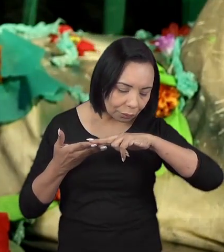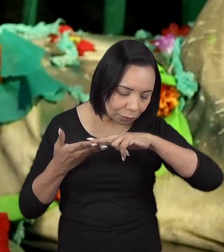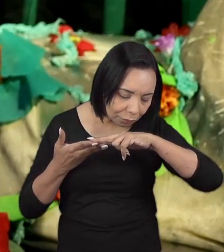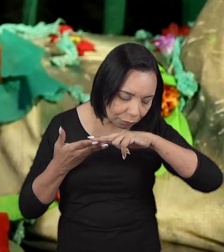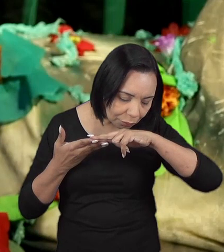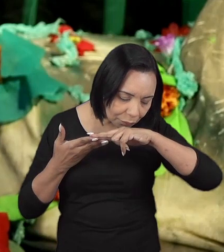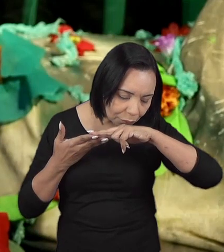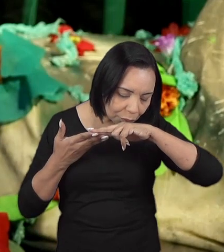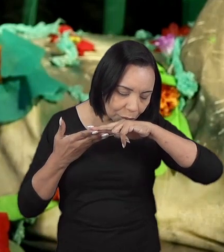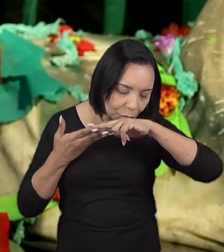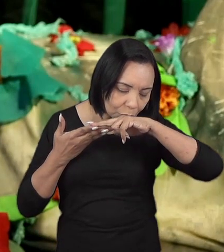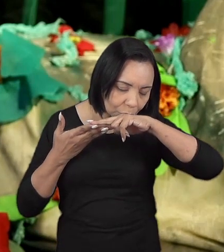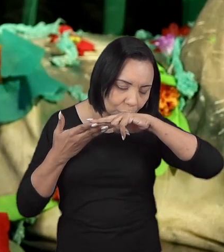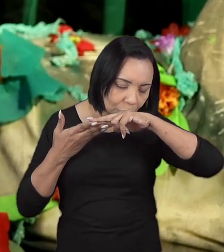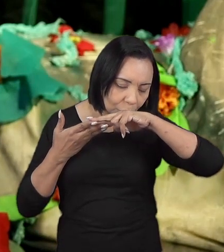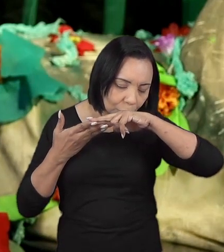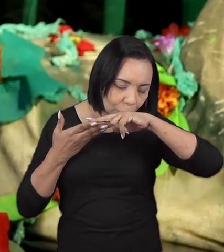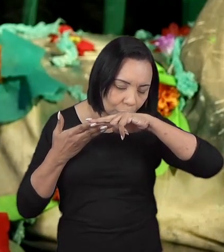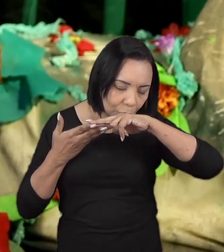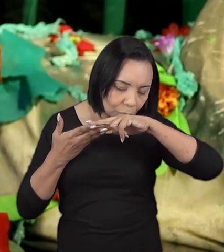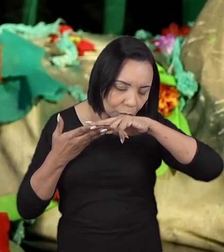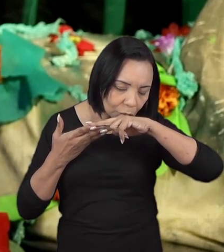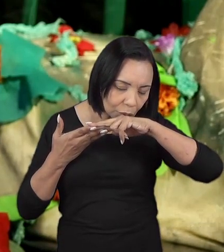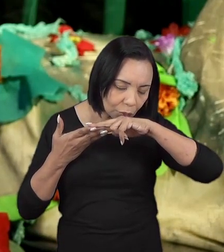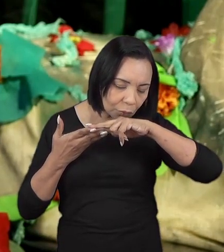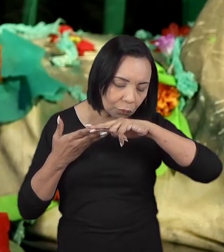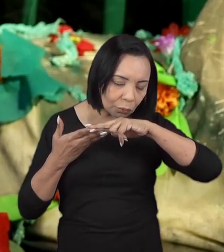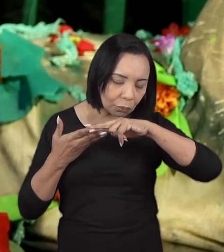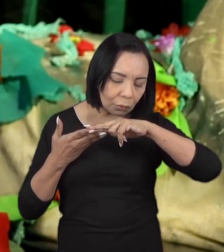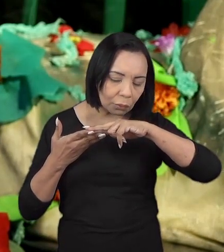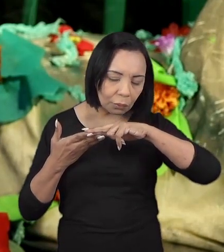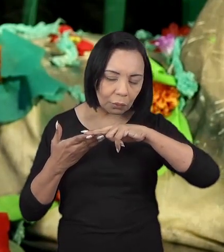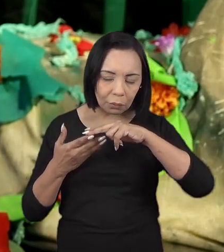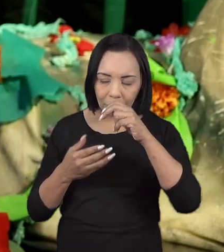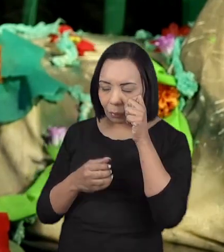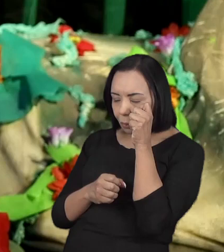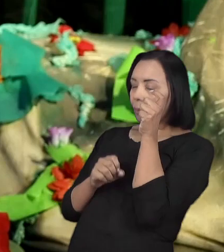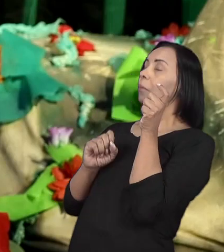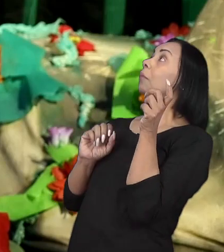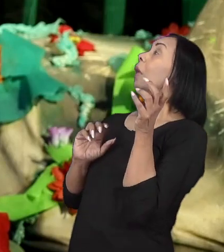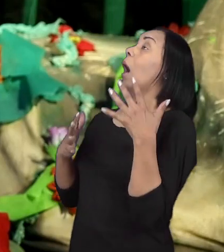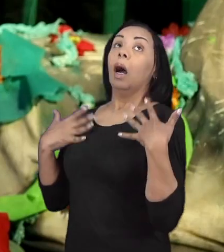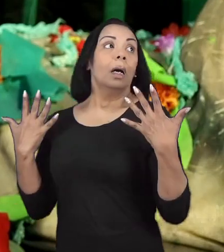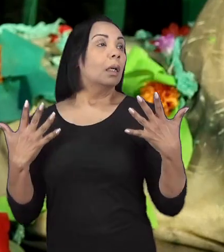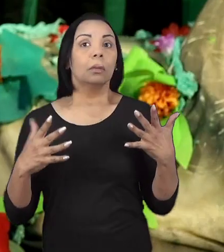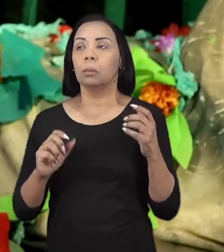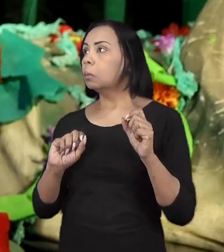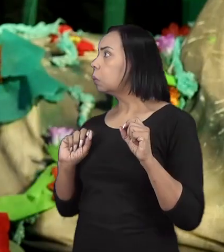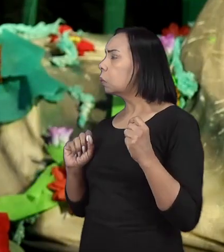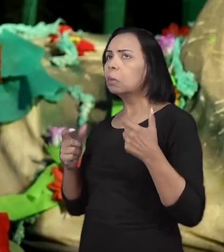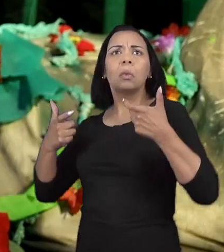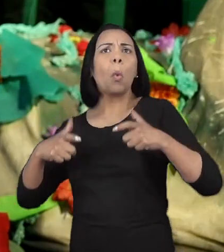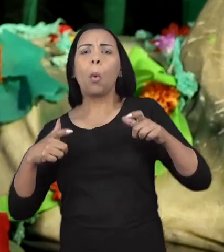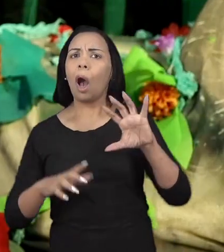princesa. E então, quando seus lábios tocaram, Branca de Neve acordou assustada.